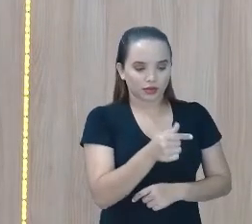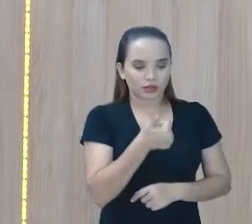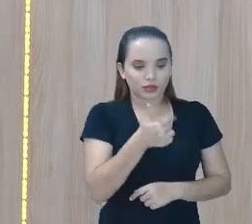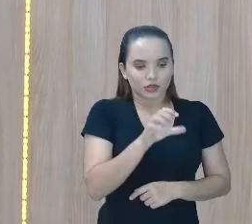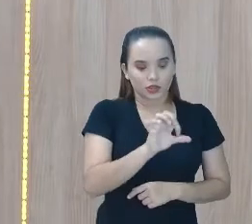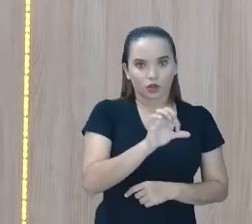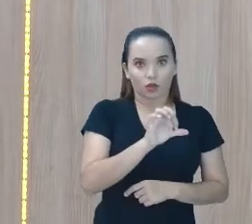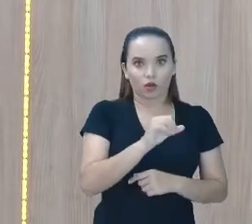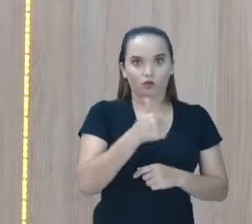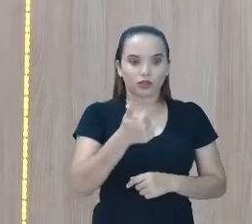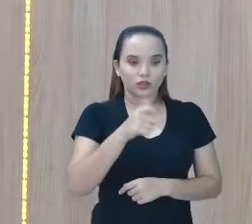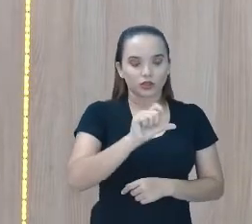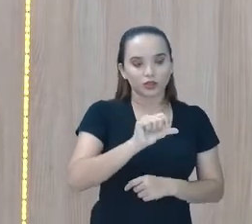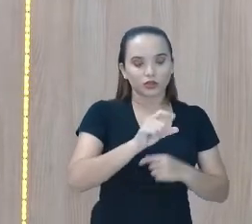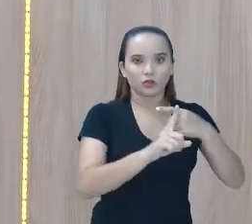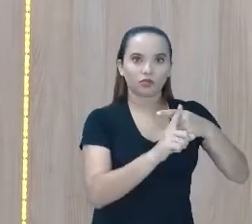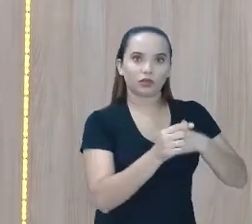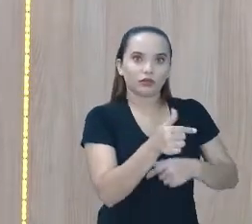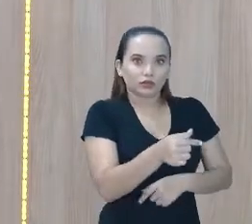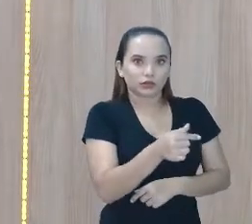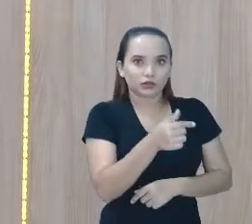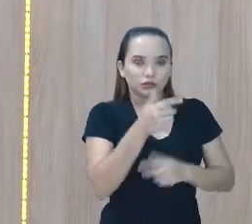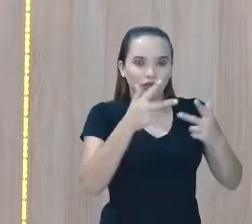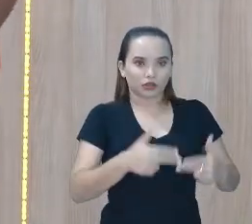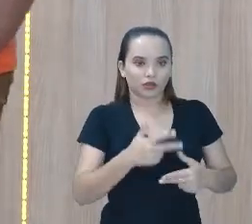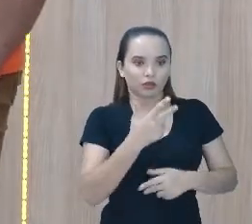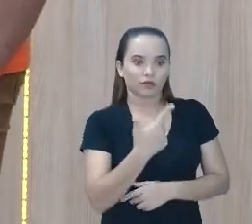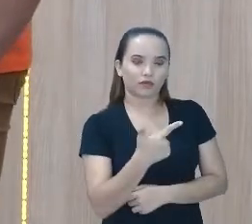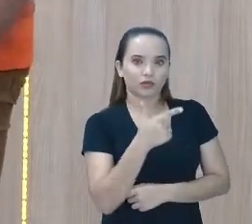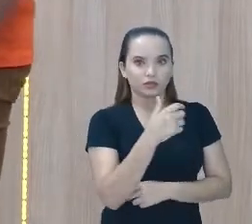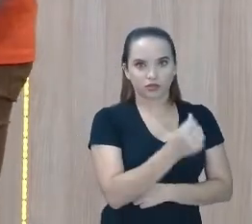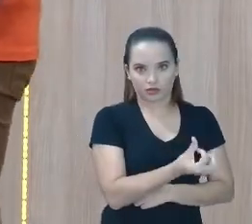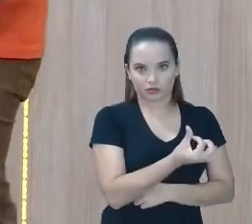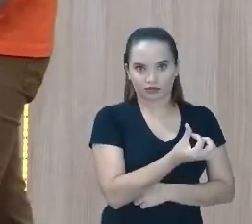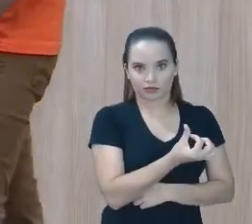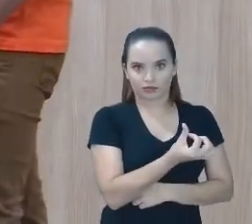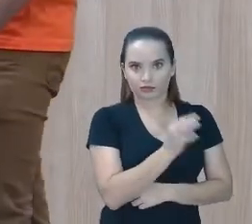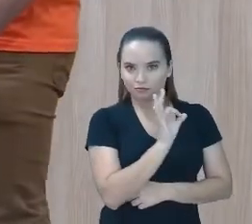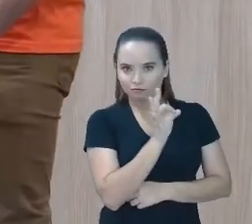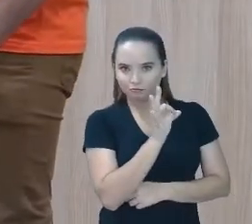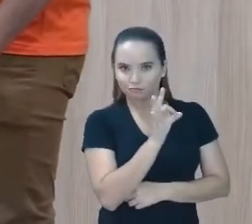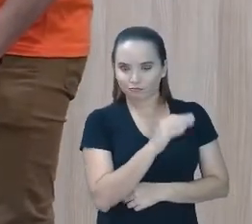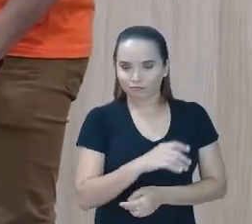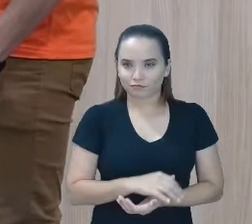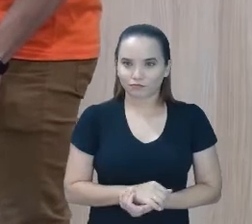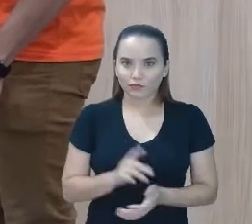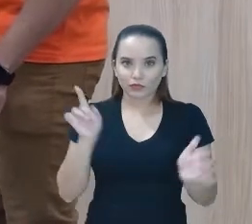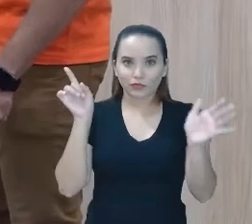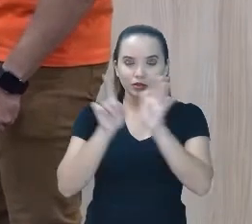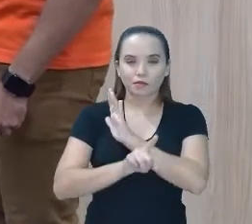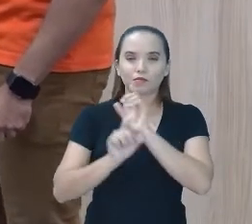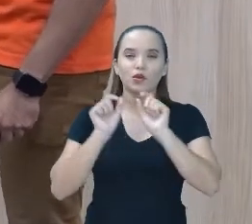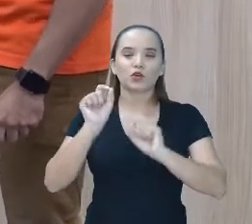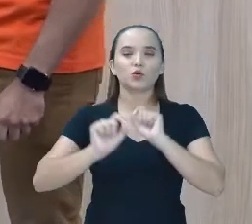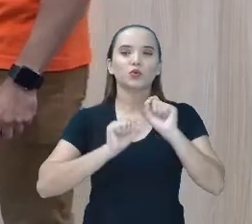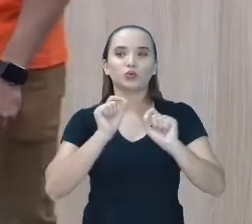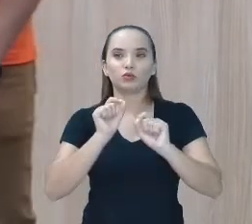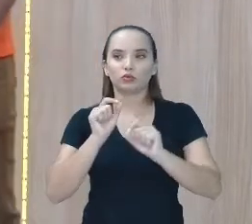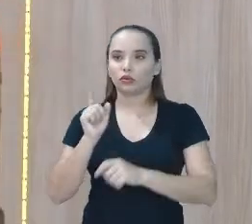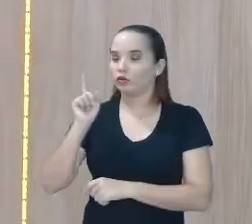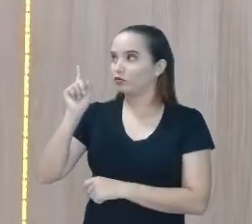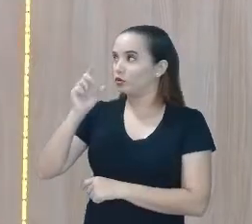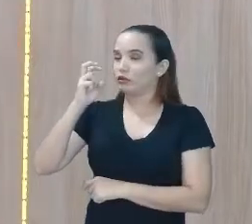19 mais 7 é igual a 26, certo? A pergunta é o seguinte, esses números